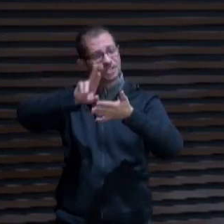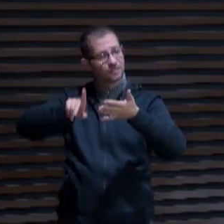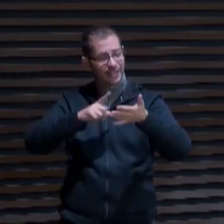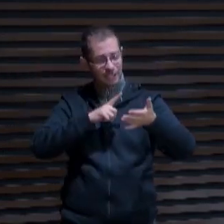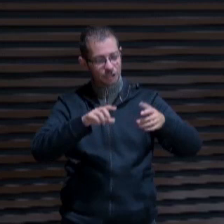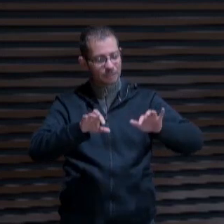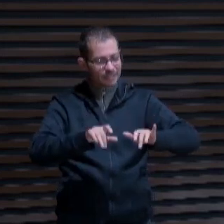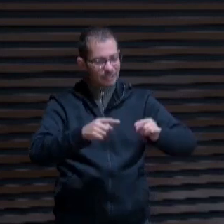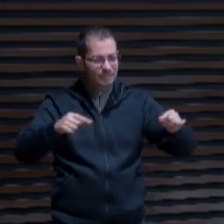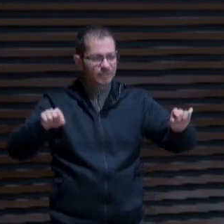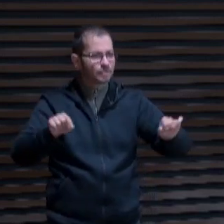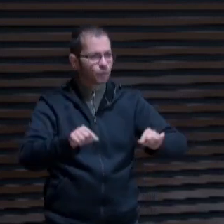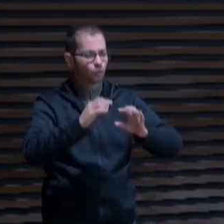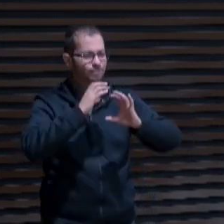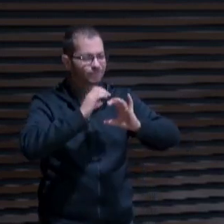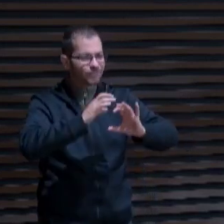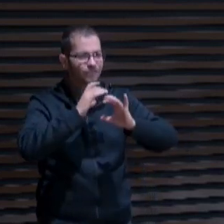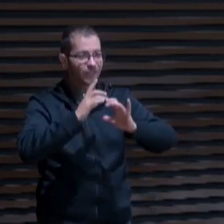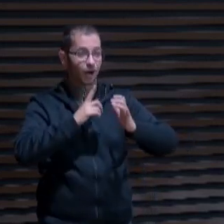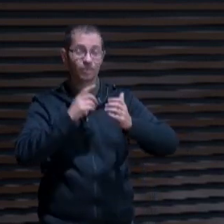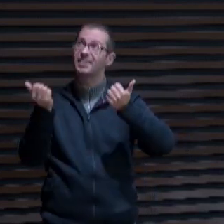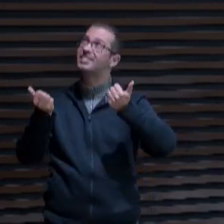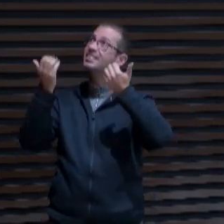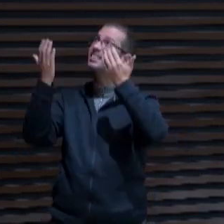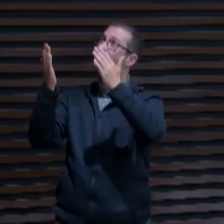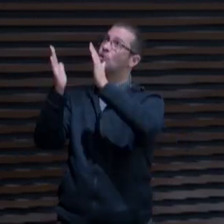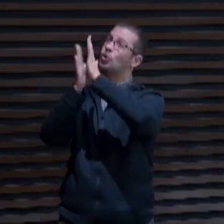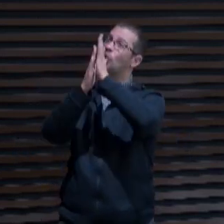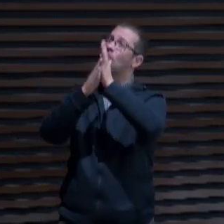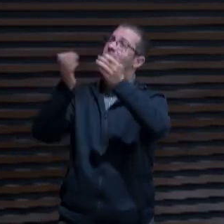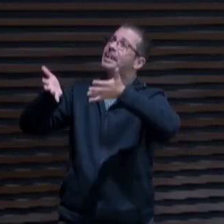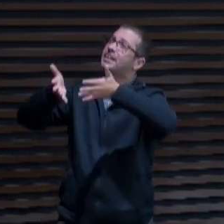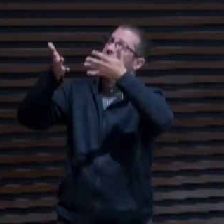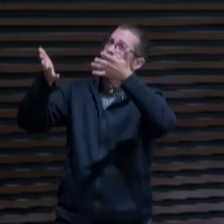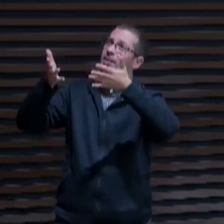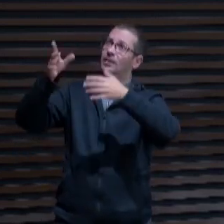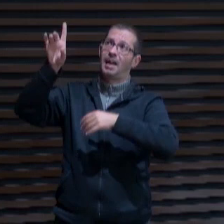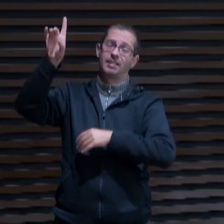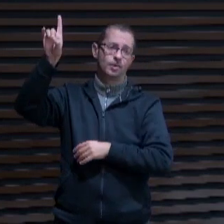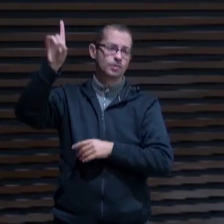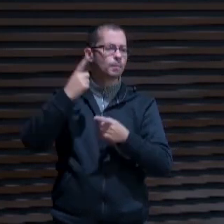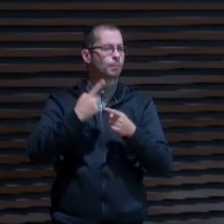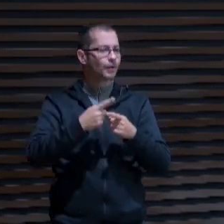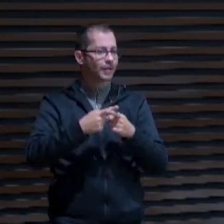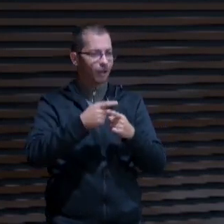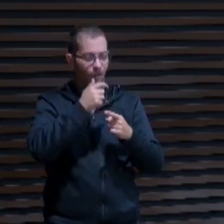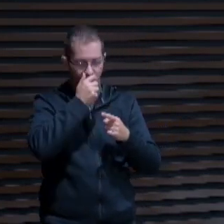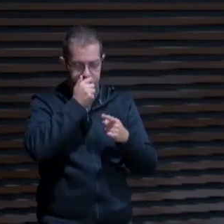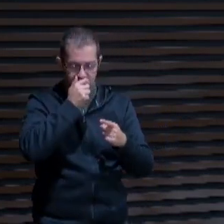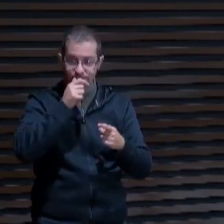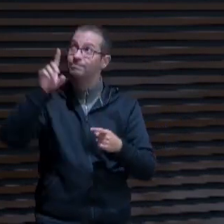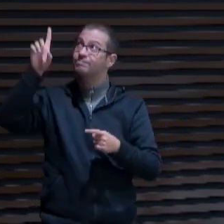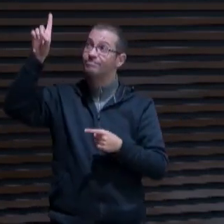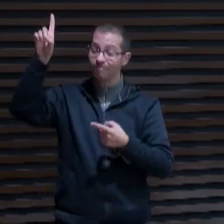tipos, expressões de júbilo e exaltação na presença de Deus. Sabe por quê? Porque o Senhor se agrada.